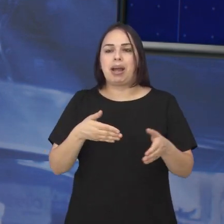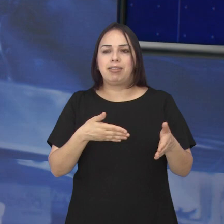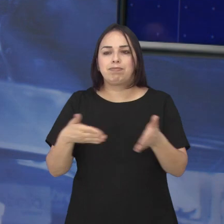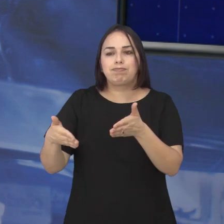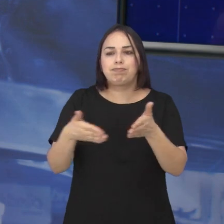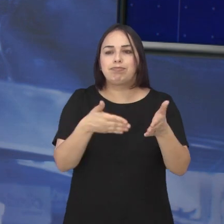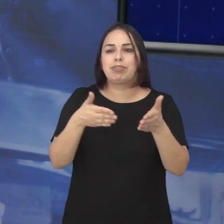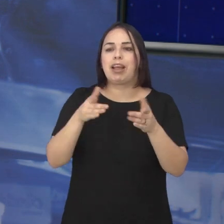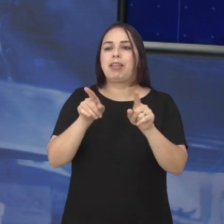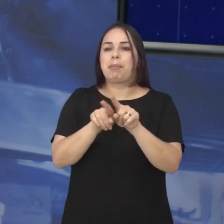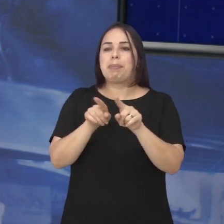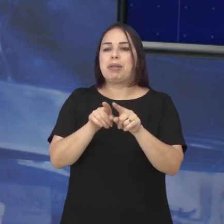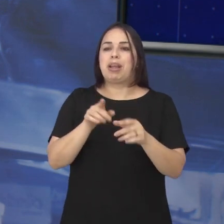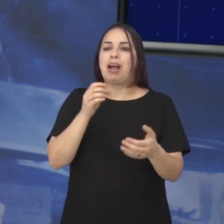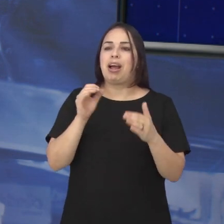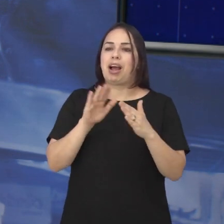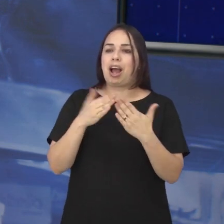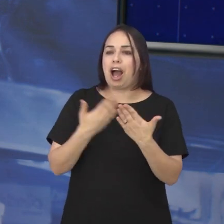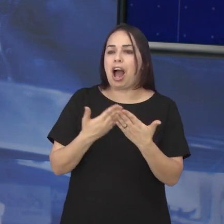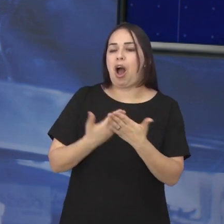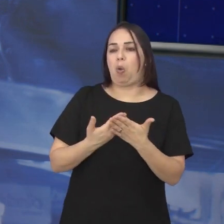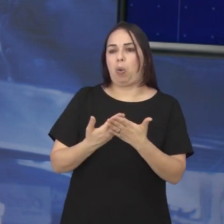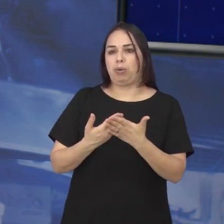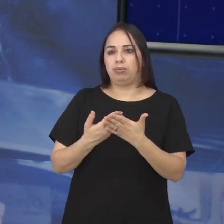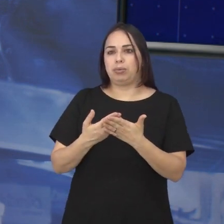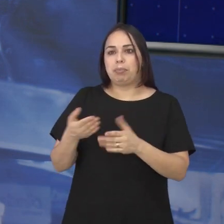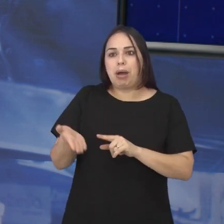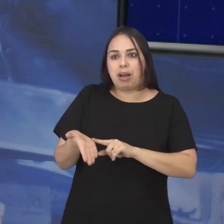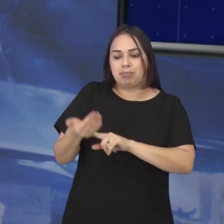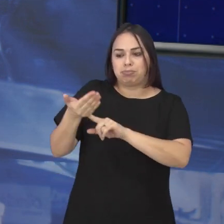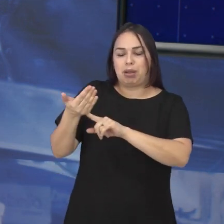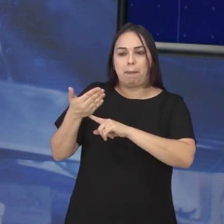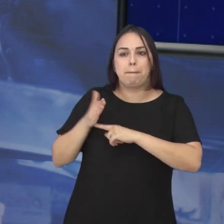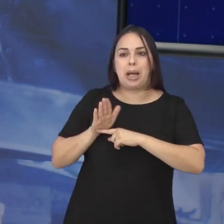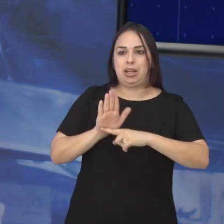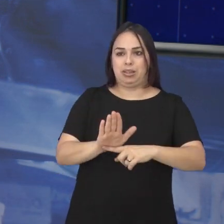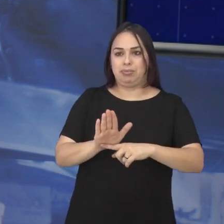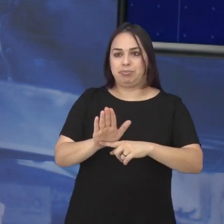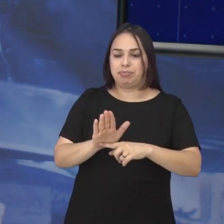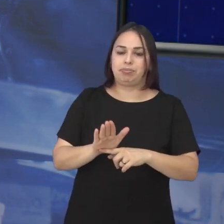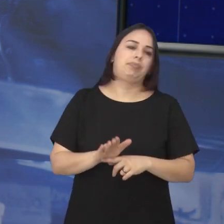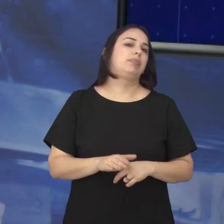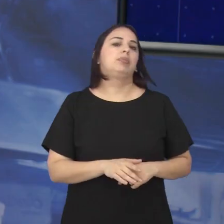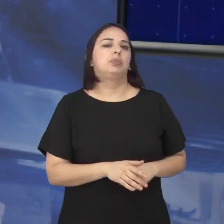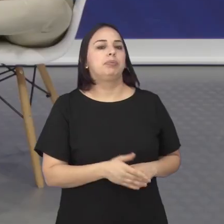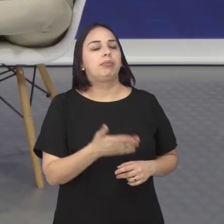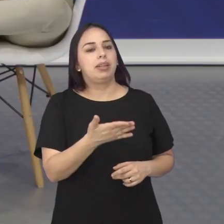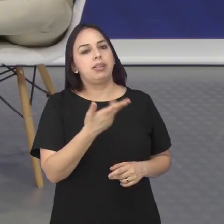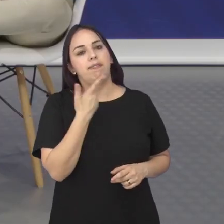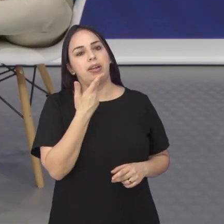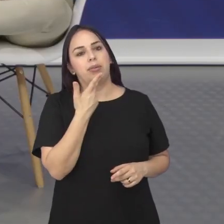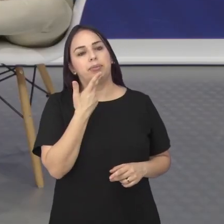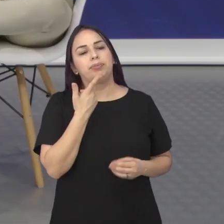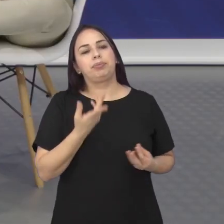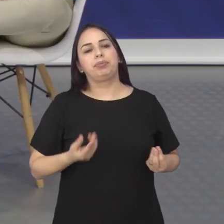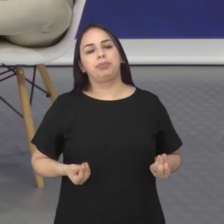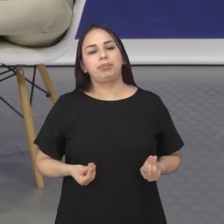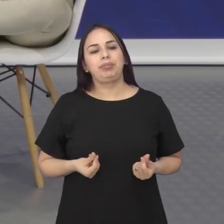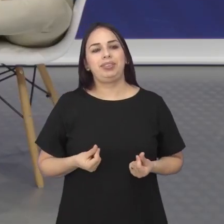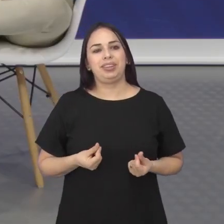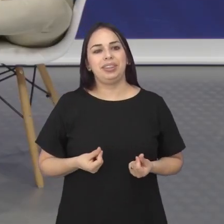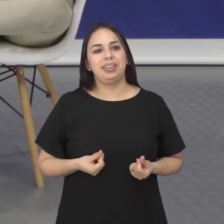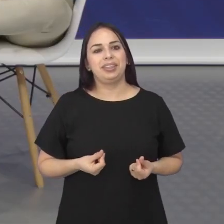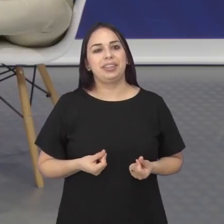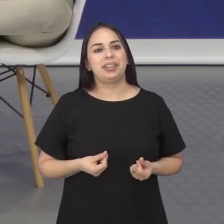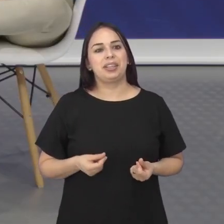para conduzir isso da melhor maneira possível, de forma a usar a tecnologia de forma produtiva, né? Eu acho legal que você tocou num